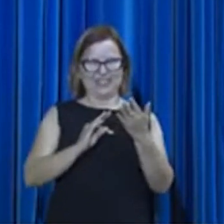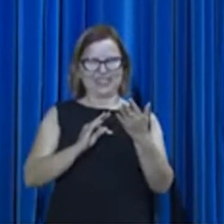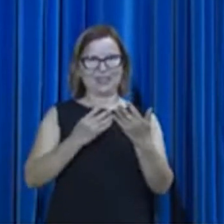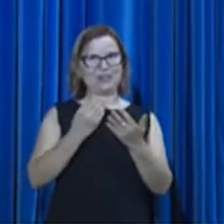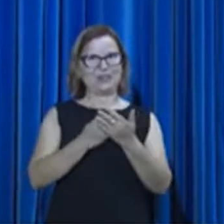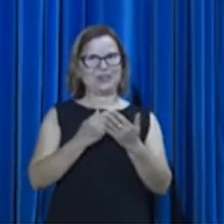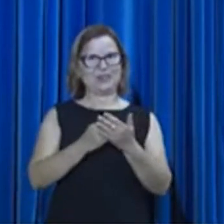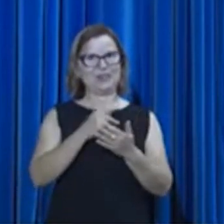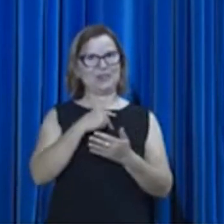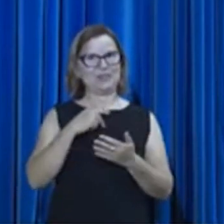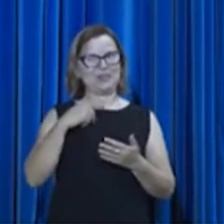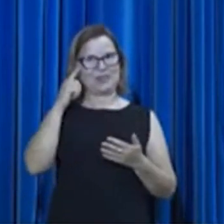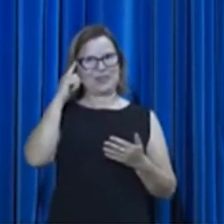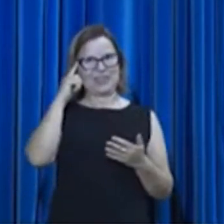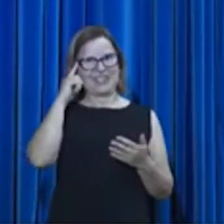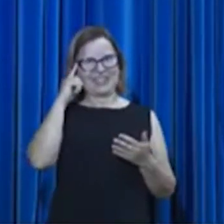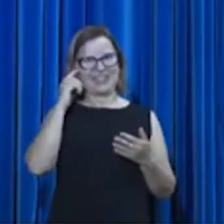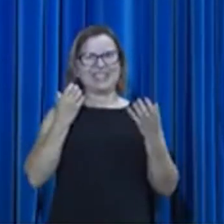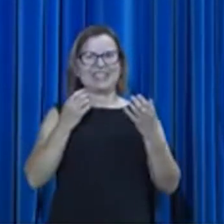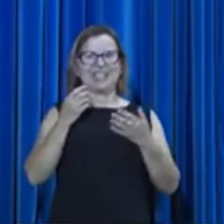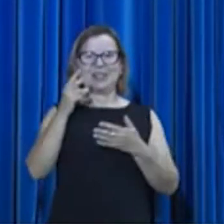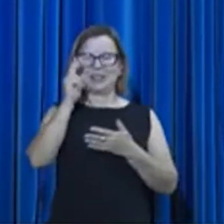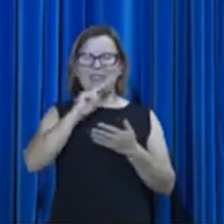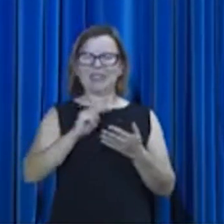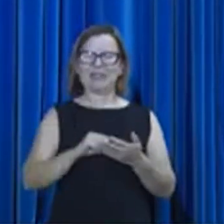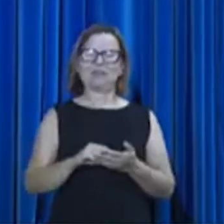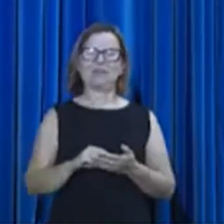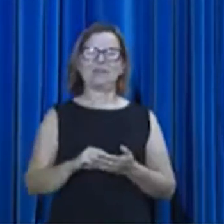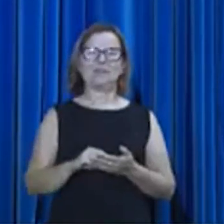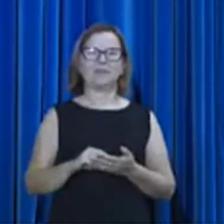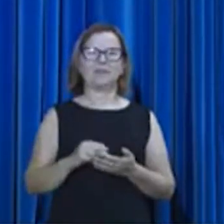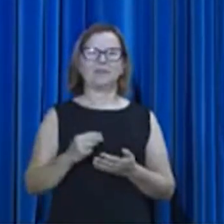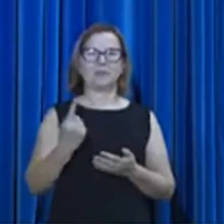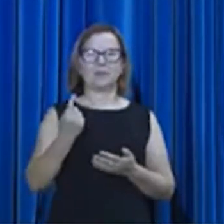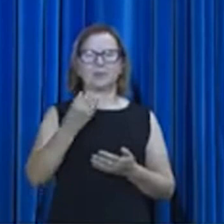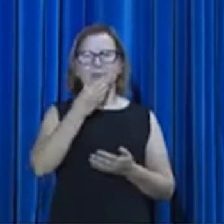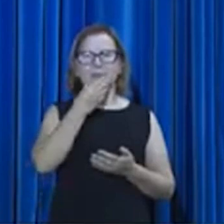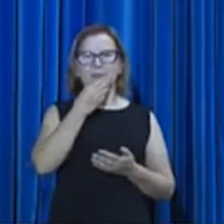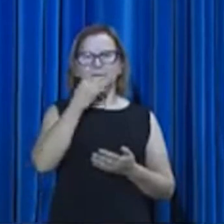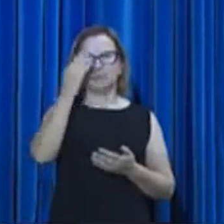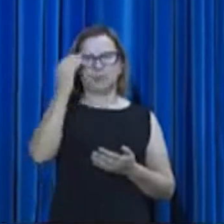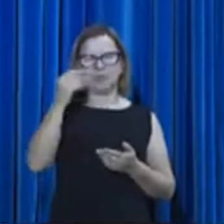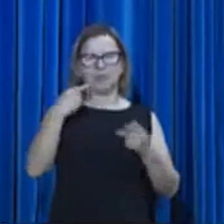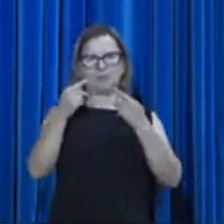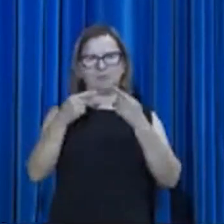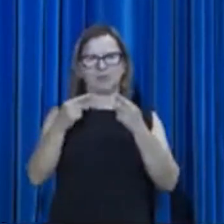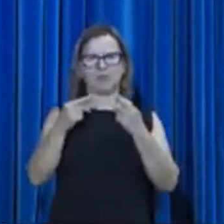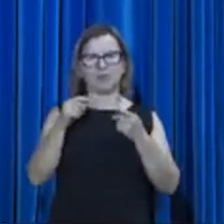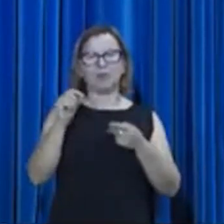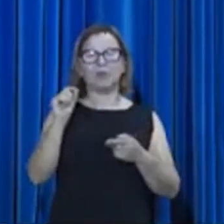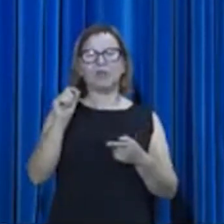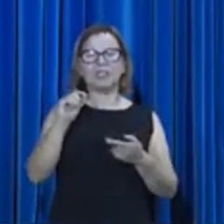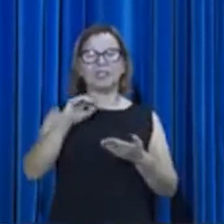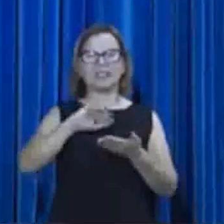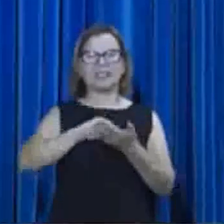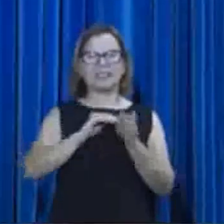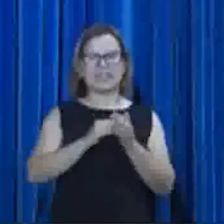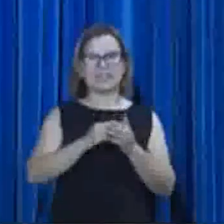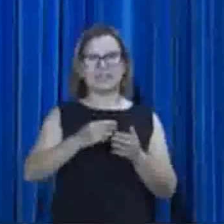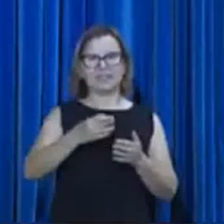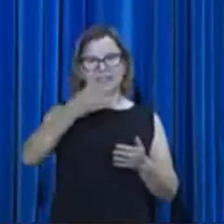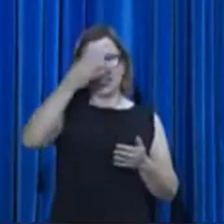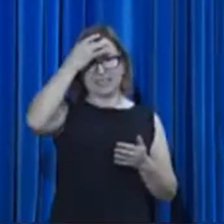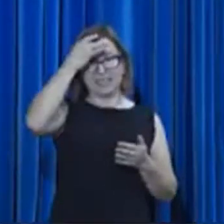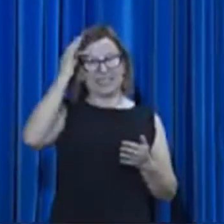e quero ler para vocês aqui. John Riley diz o que são talentos.